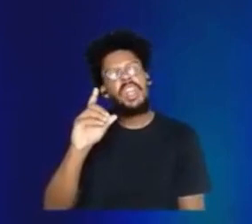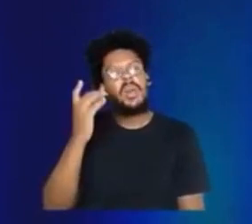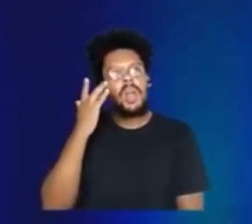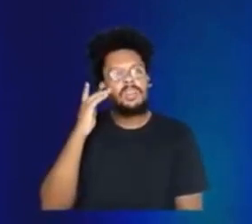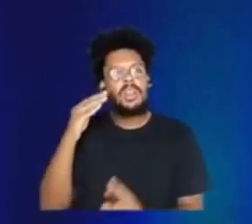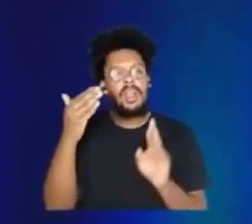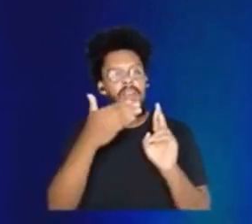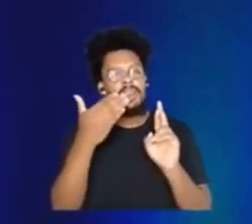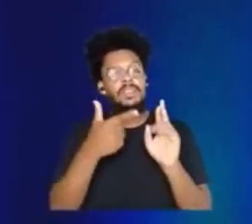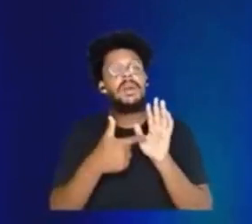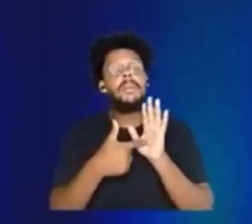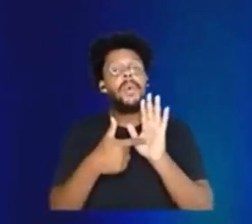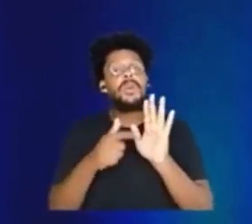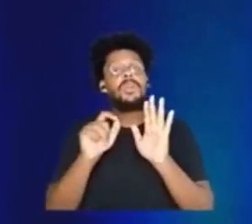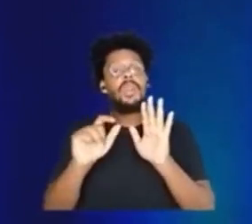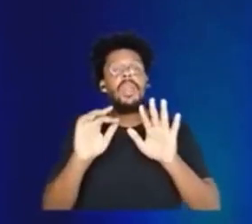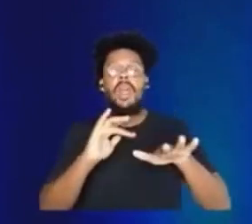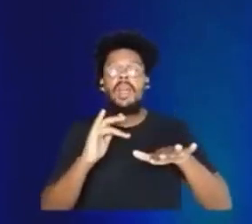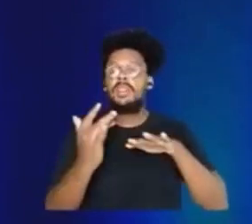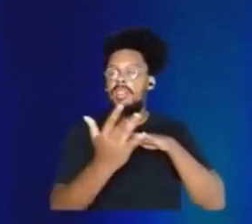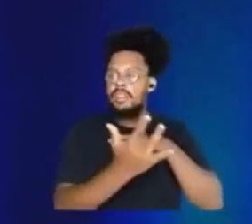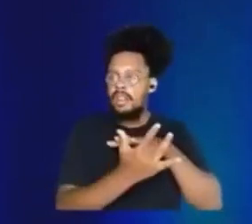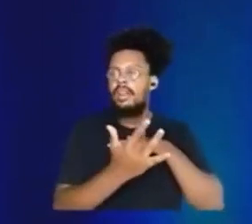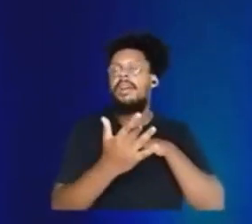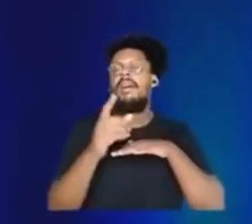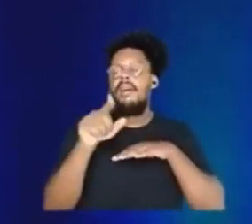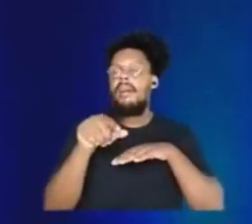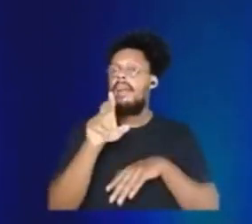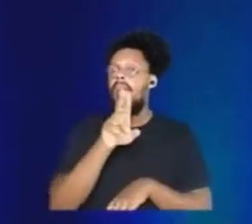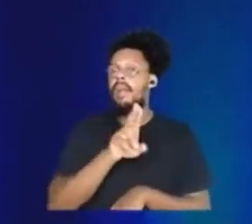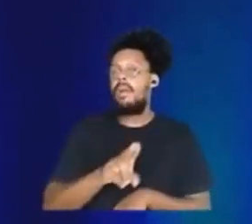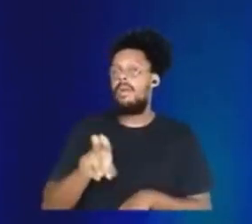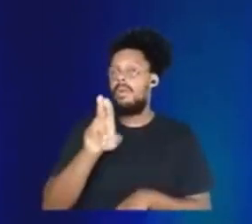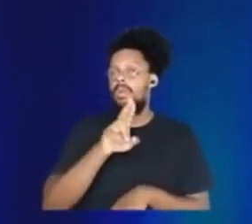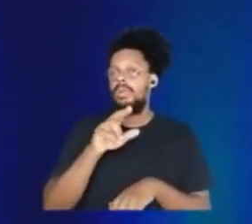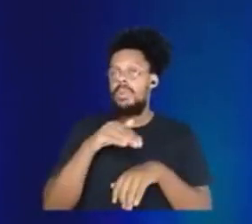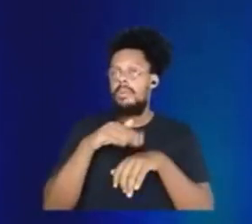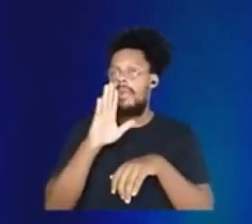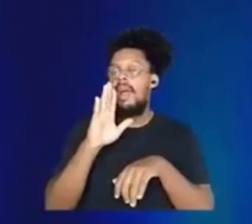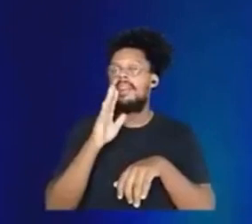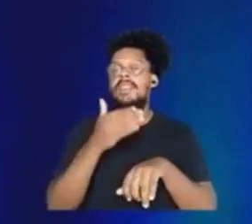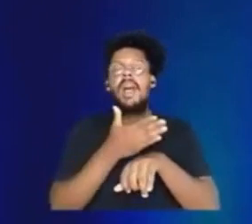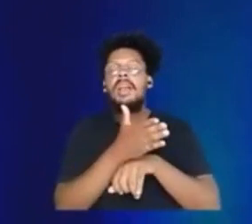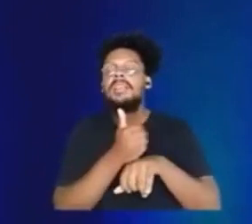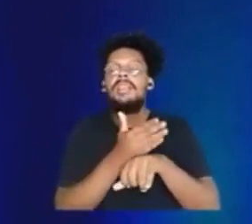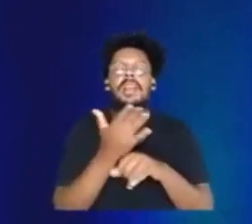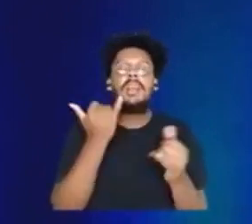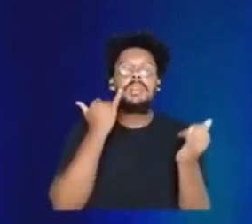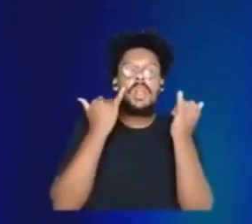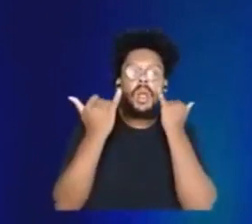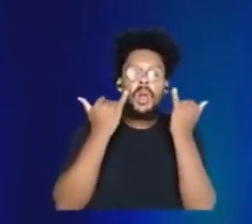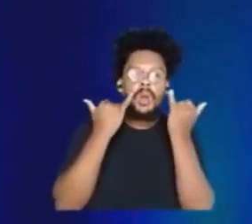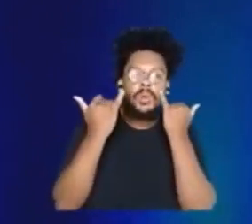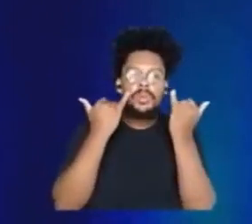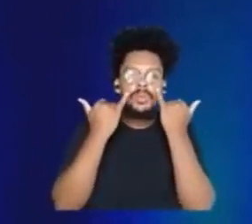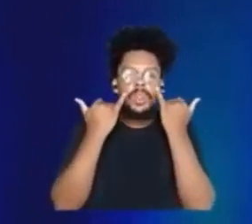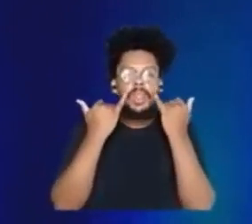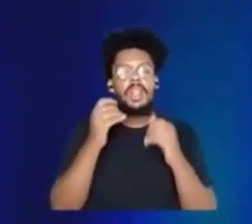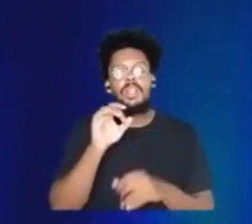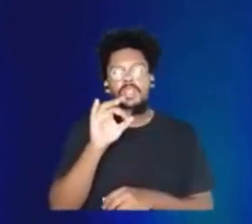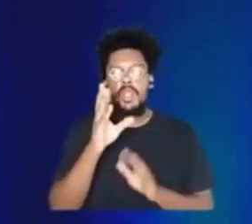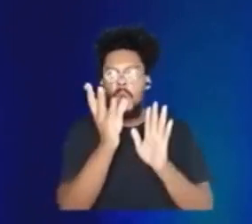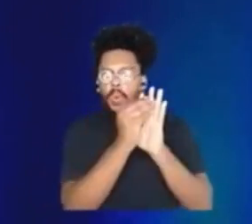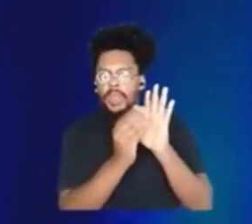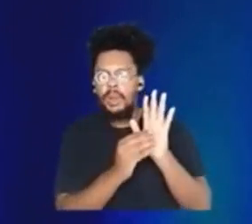redes sociais são cada vez mais usadas para o acesso a notícias, não só o acesso a conteúdos, e